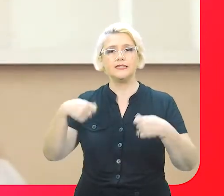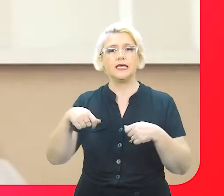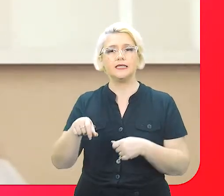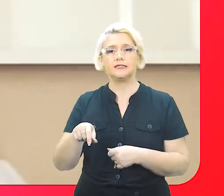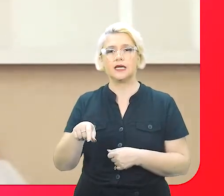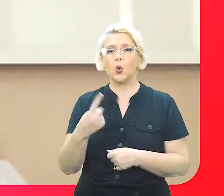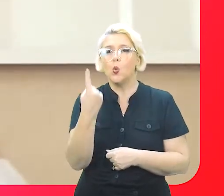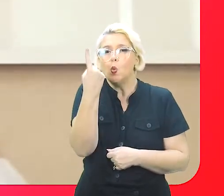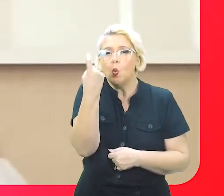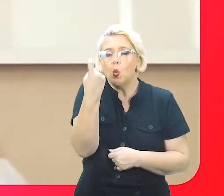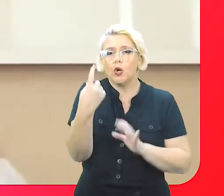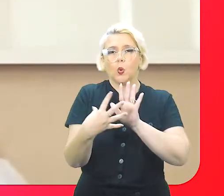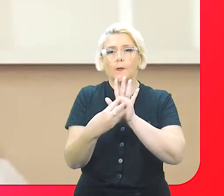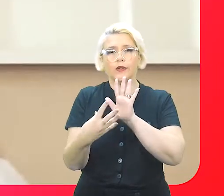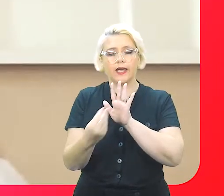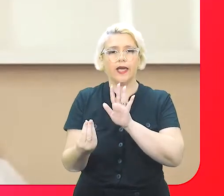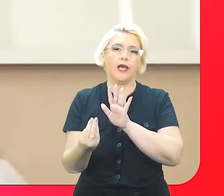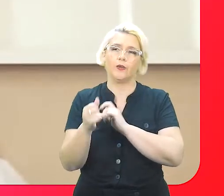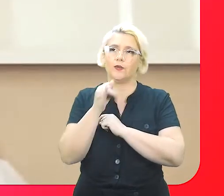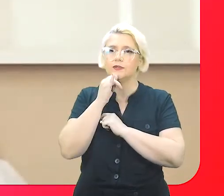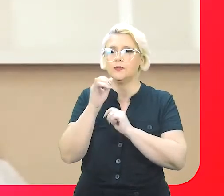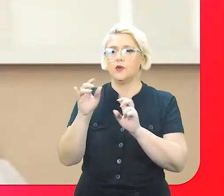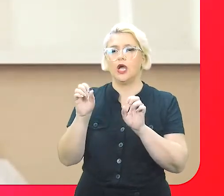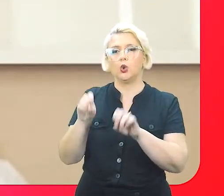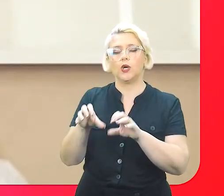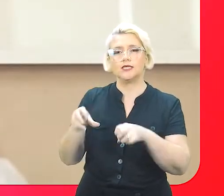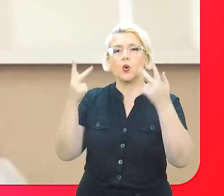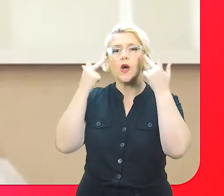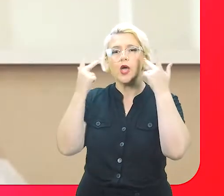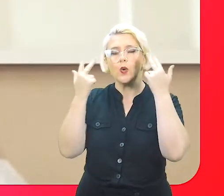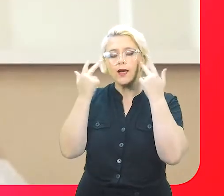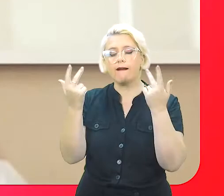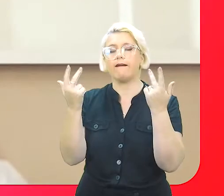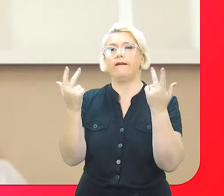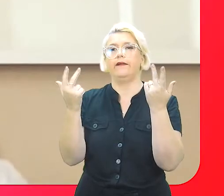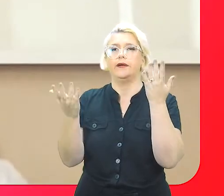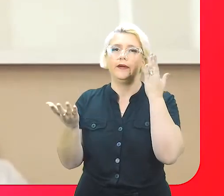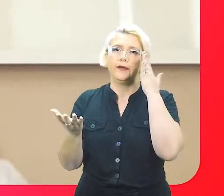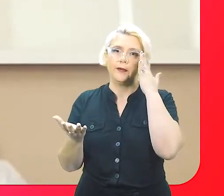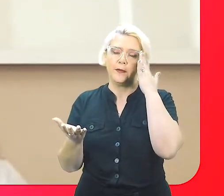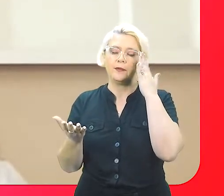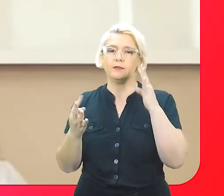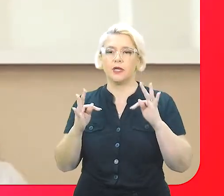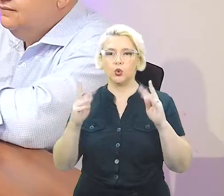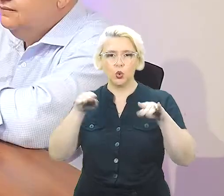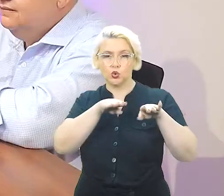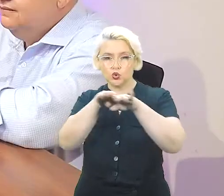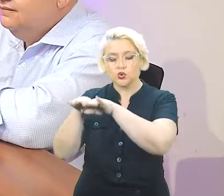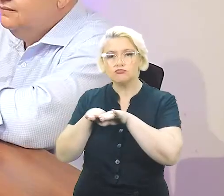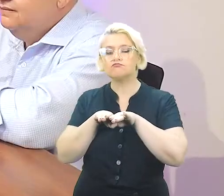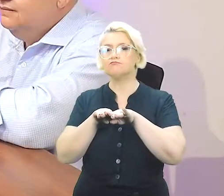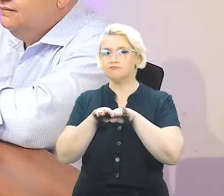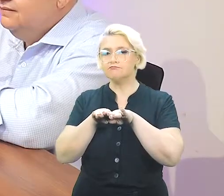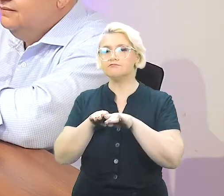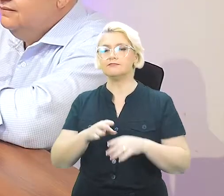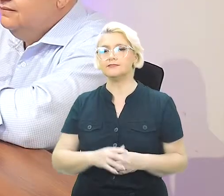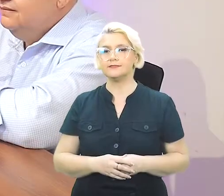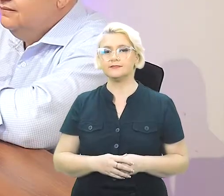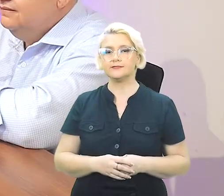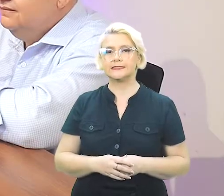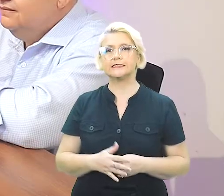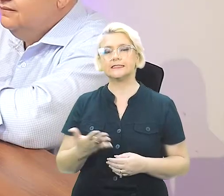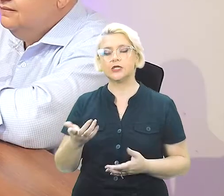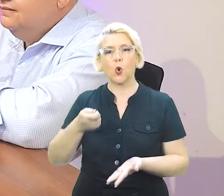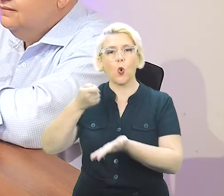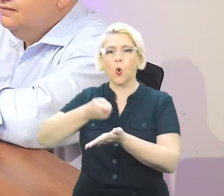ser única, ou seja, a educação comum e para todos, e